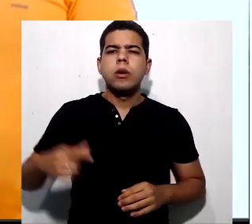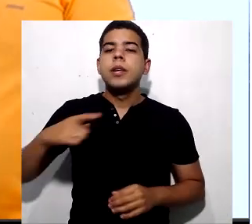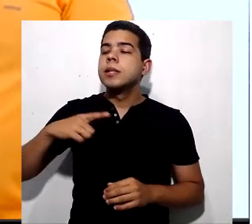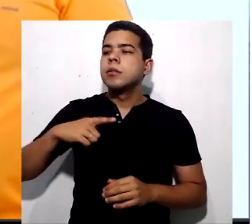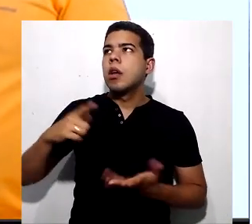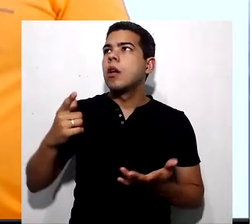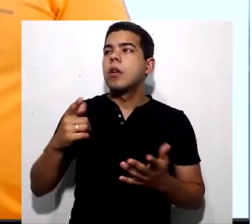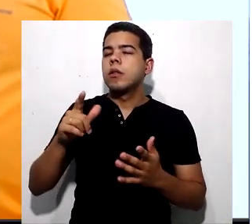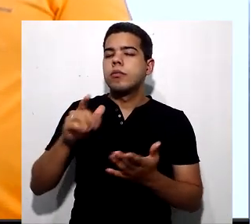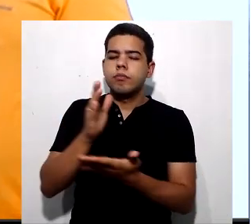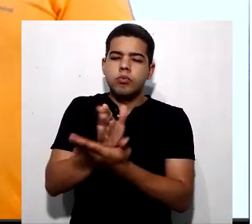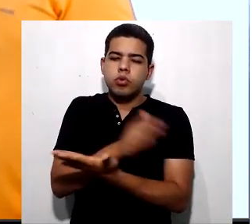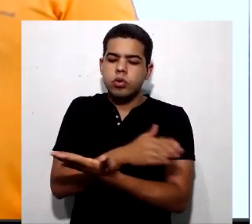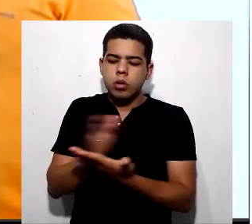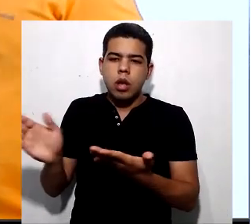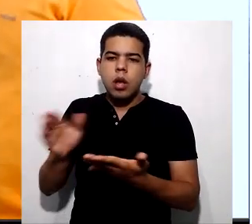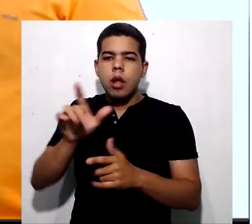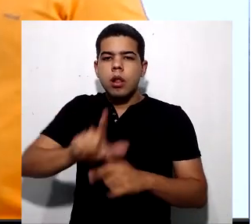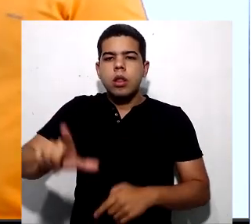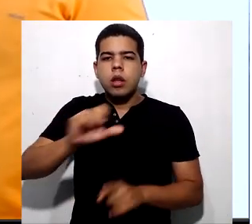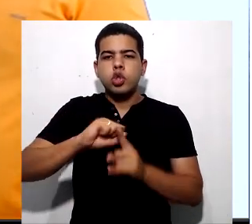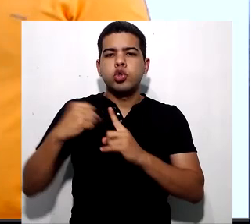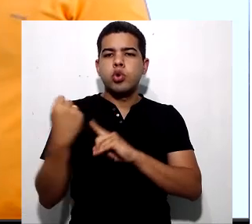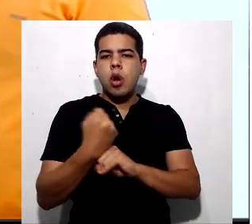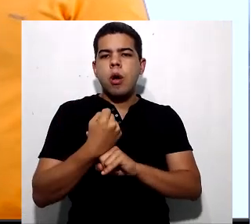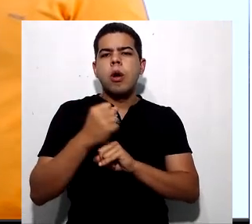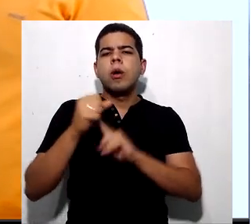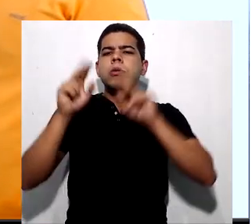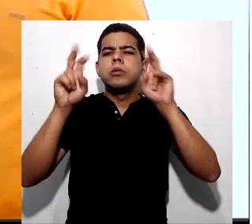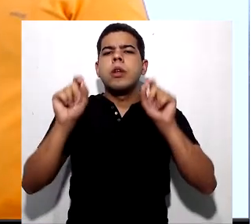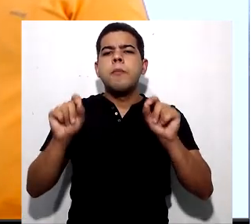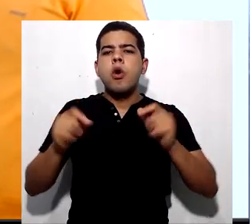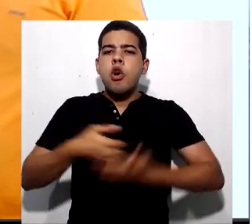social, nós costumamos a entender uma literatura que vai falar sobre o quê? Fome,